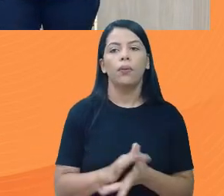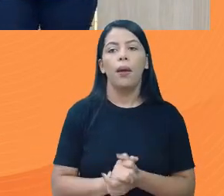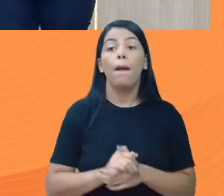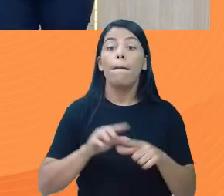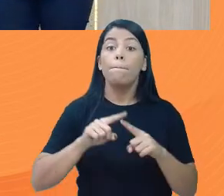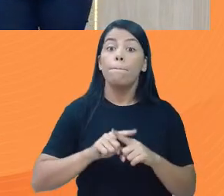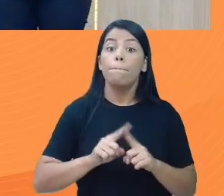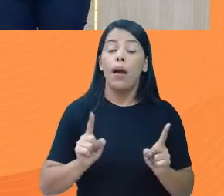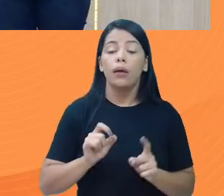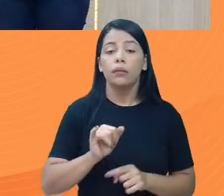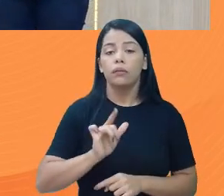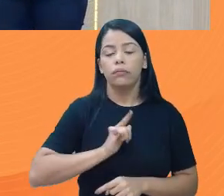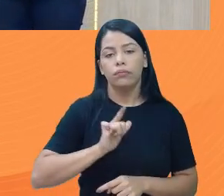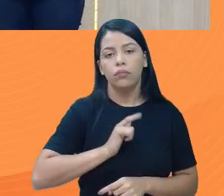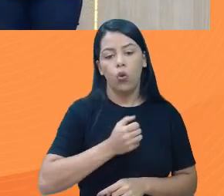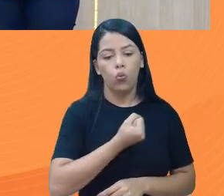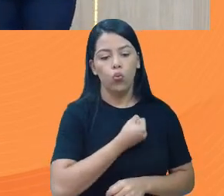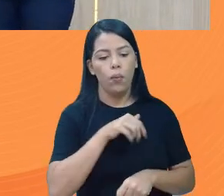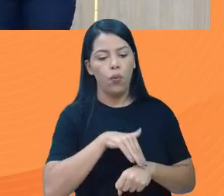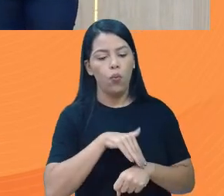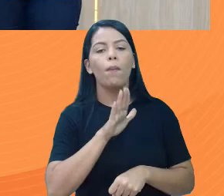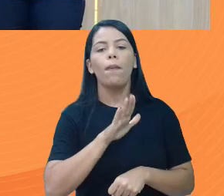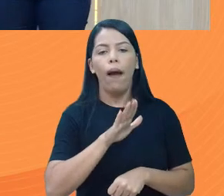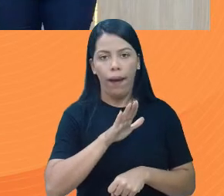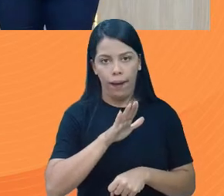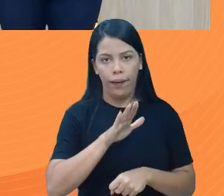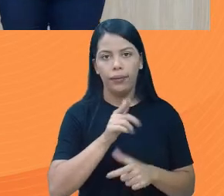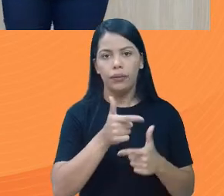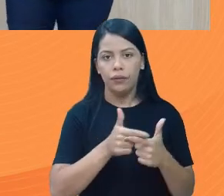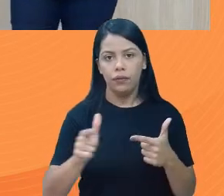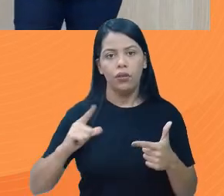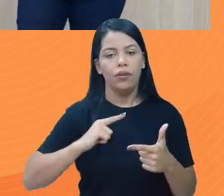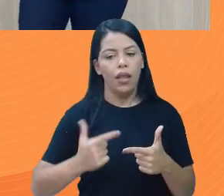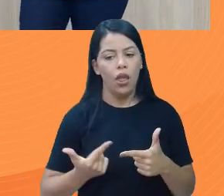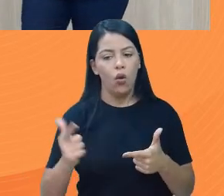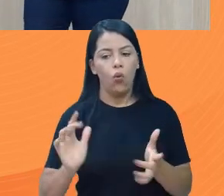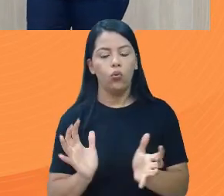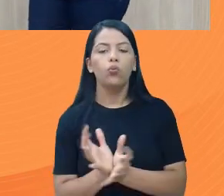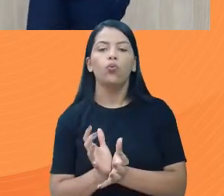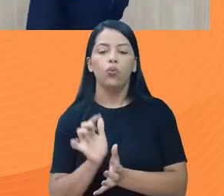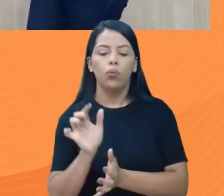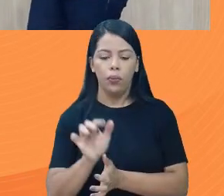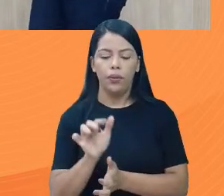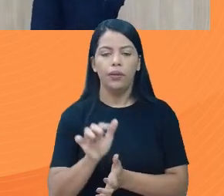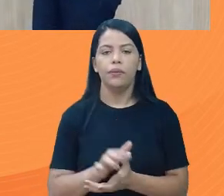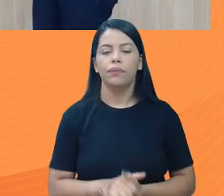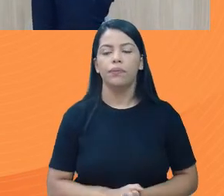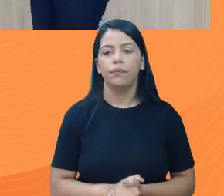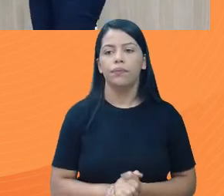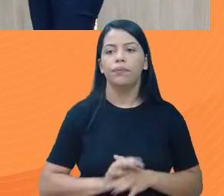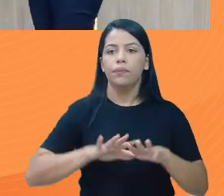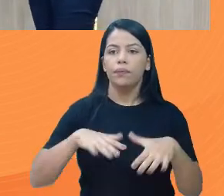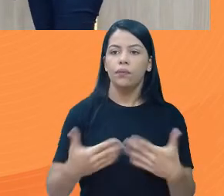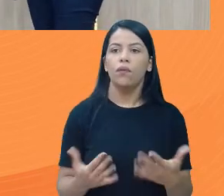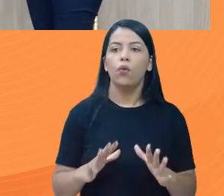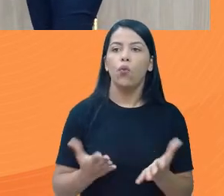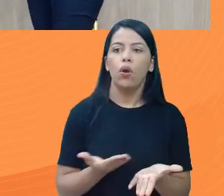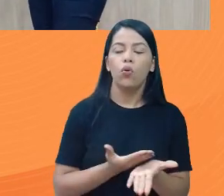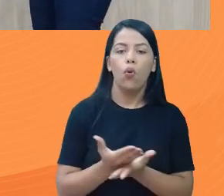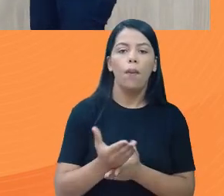tiver mais que esses 2 números, a gente vai ter uma outra classificação para esse número, né? É aí onde começa